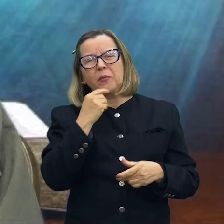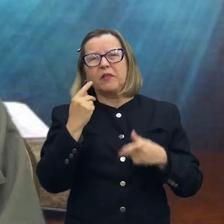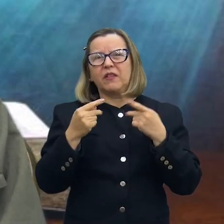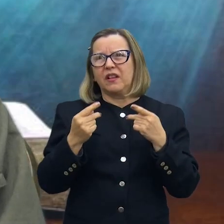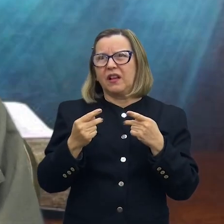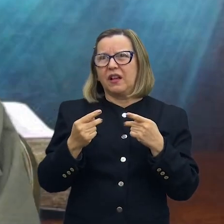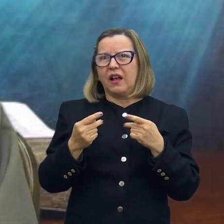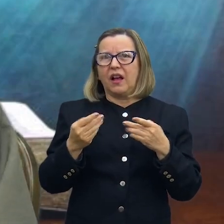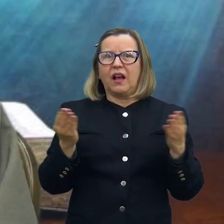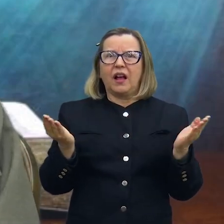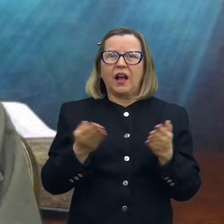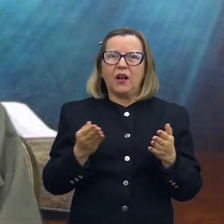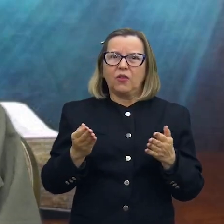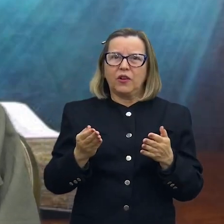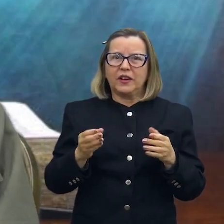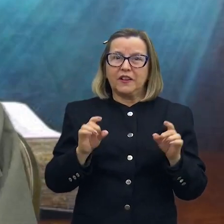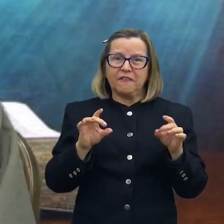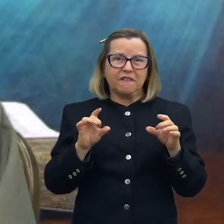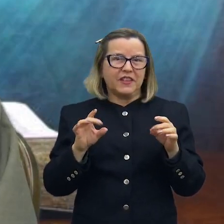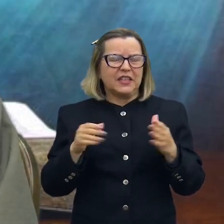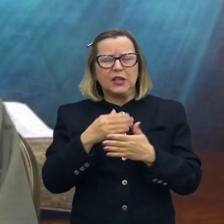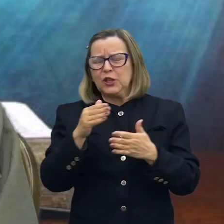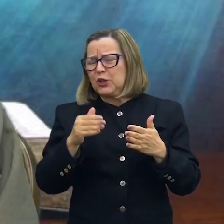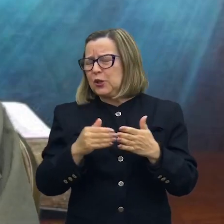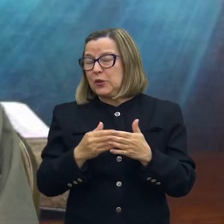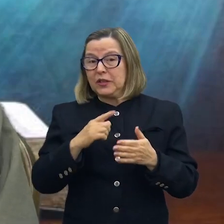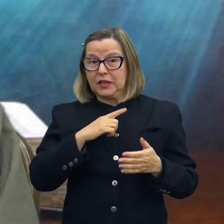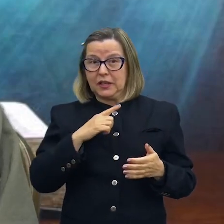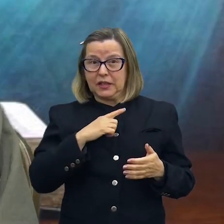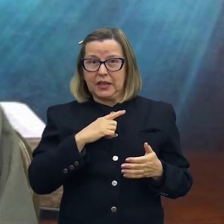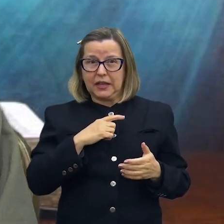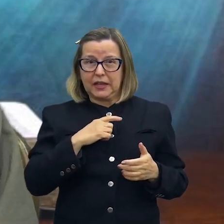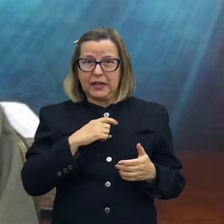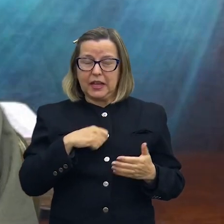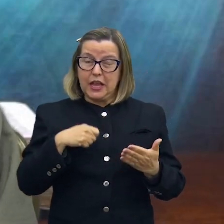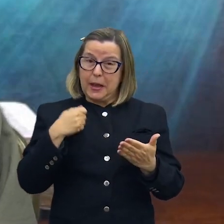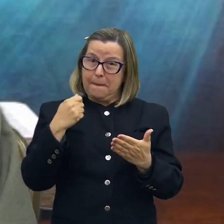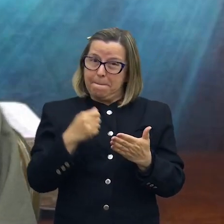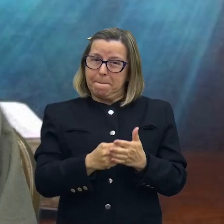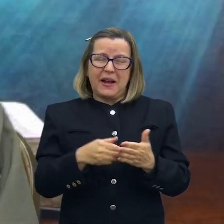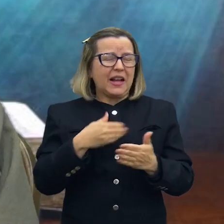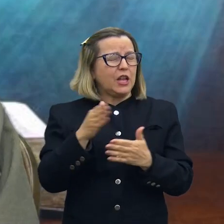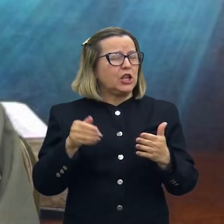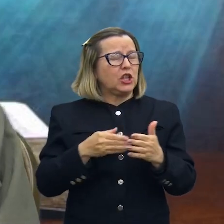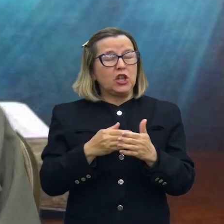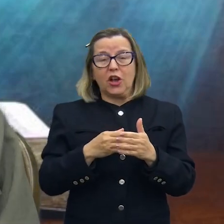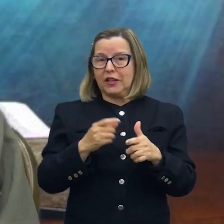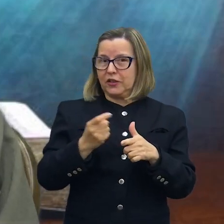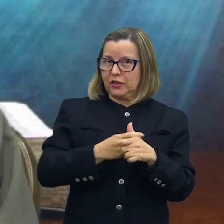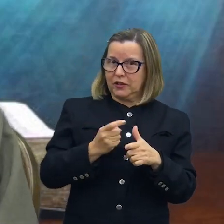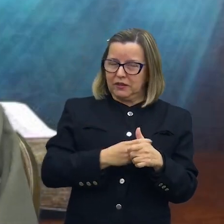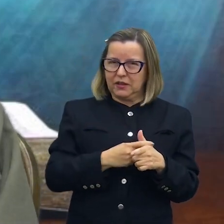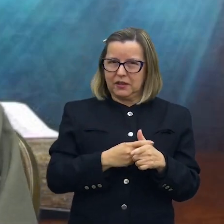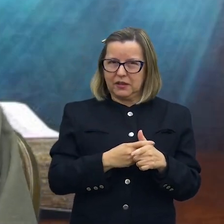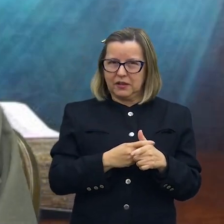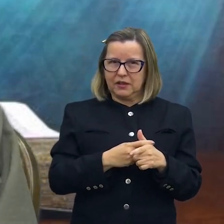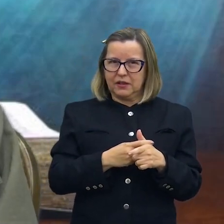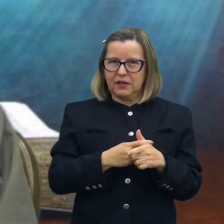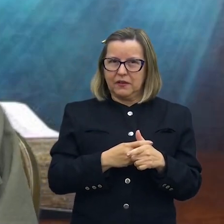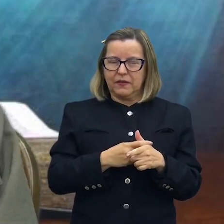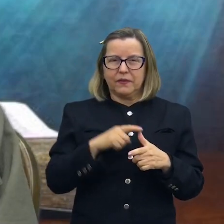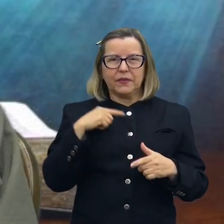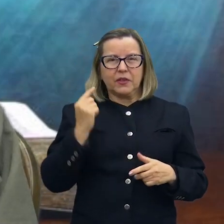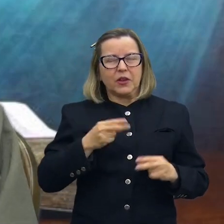nós vamos vender o que a gente tem, vamos pagar o que a gente deve, que a gente não aguenta mais viver desse jeito, devendo e acreditando que o mês que vem vai